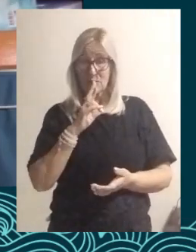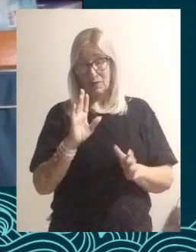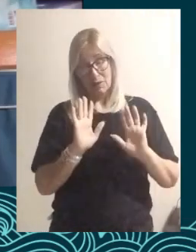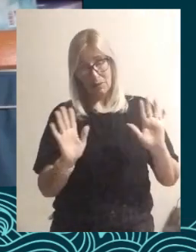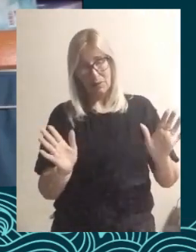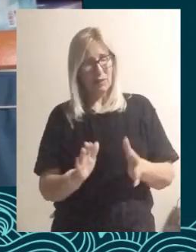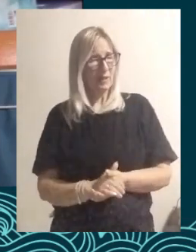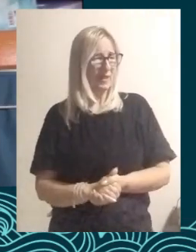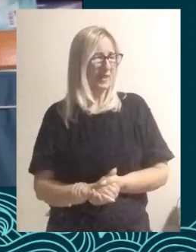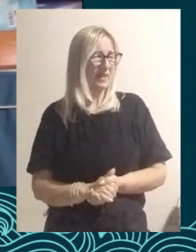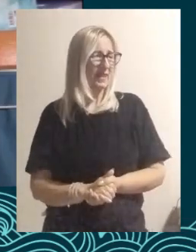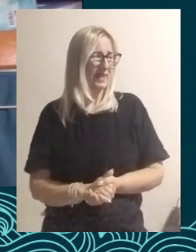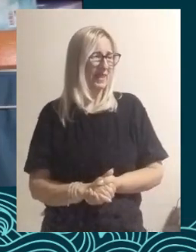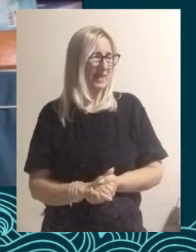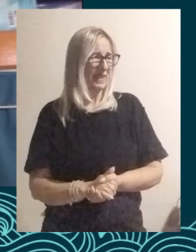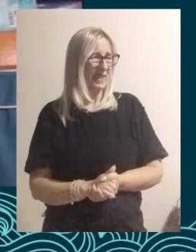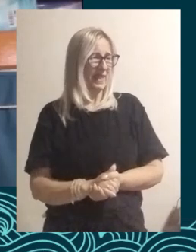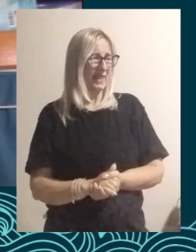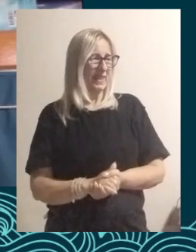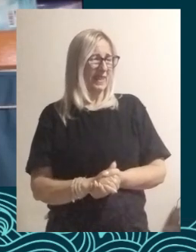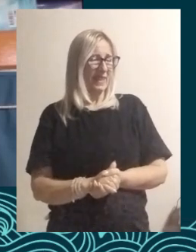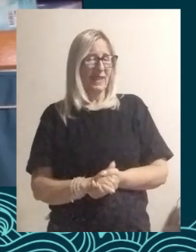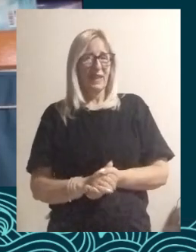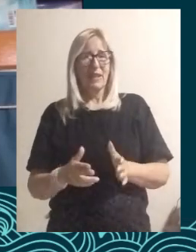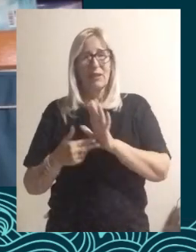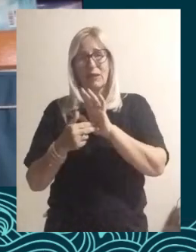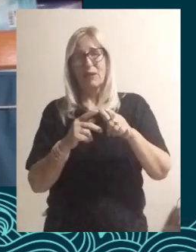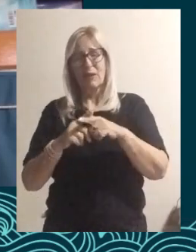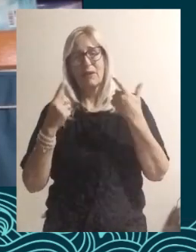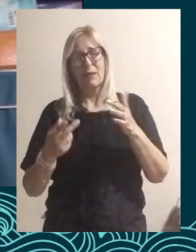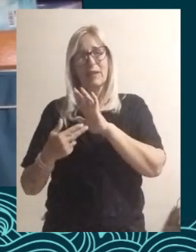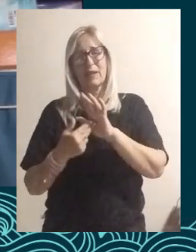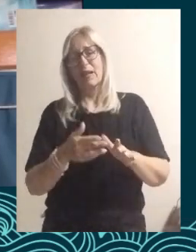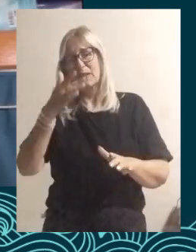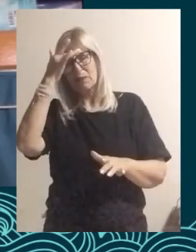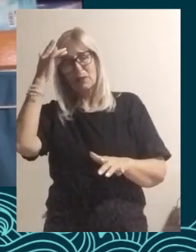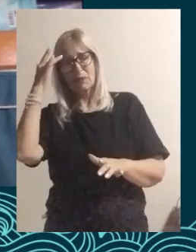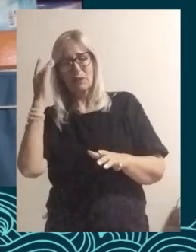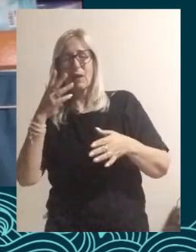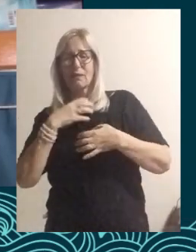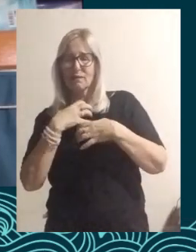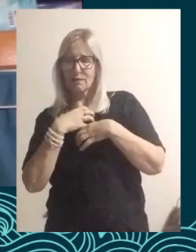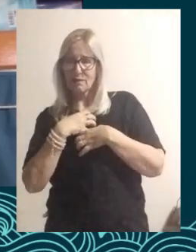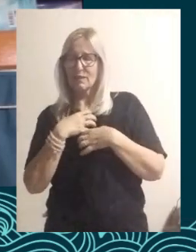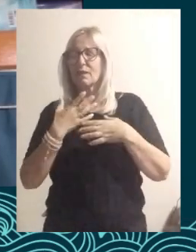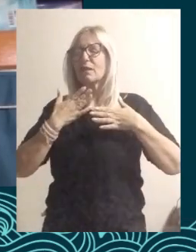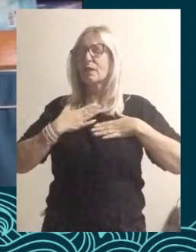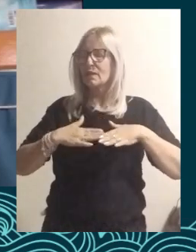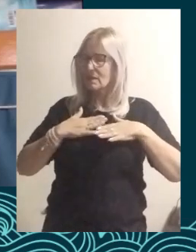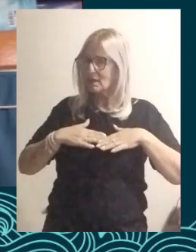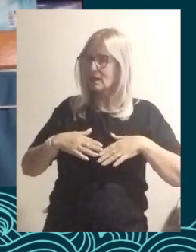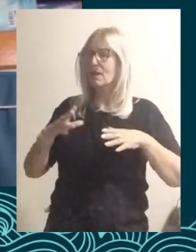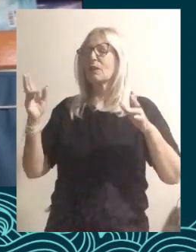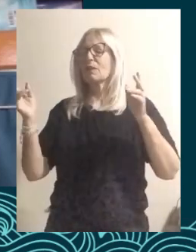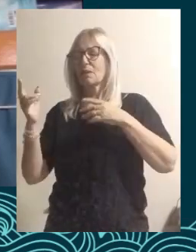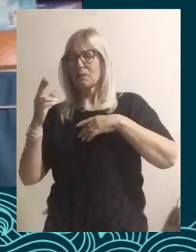Então, eu não sei se eu respondi a pergunta. Sim. Eu tentei não entrar em exemplos muito concretos, porque eu acho que cada pessoa vai ter a